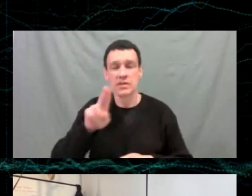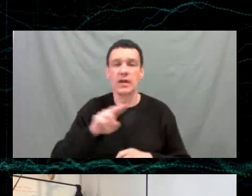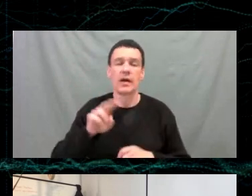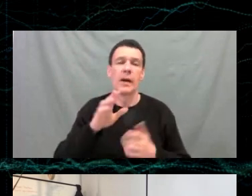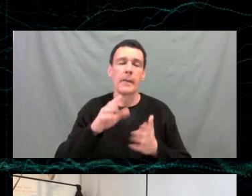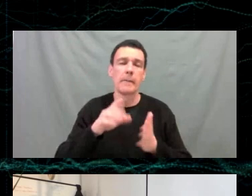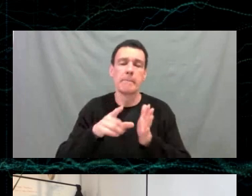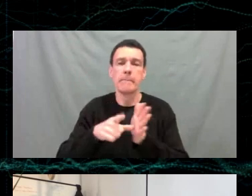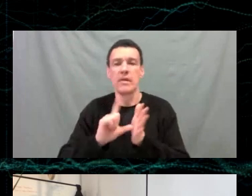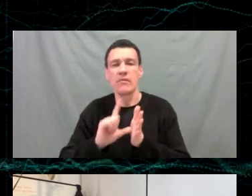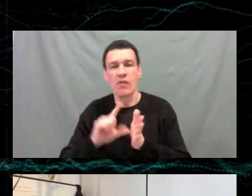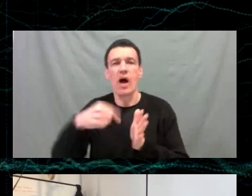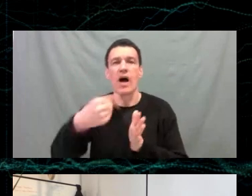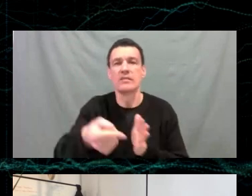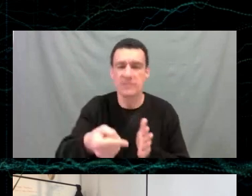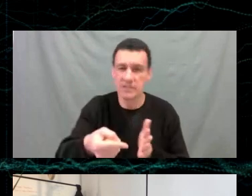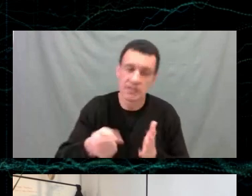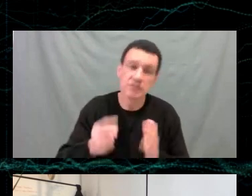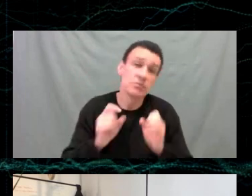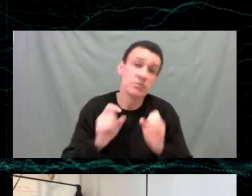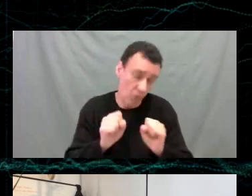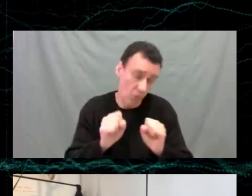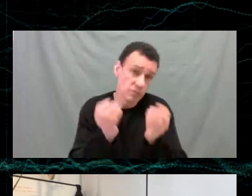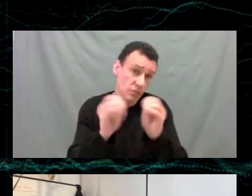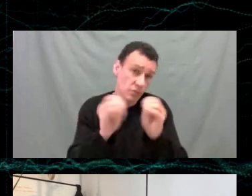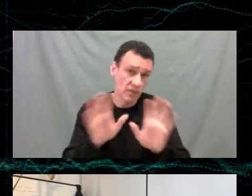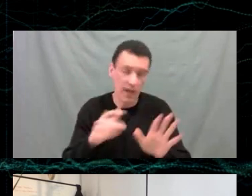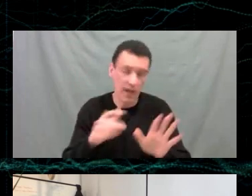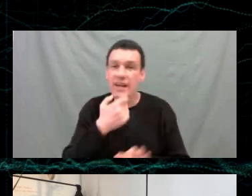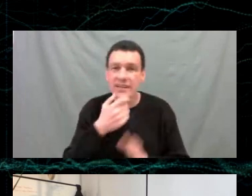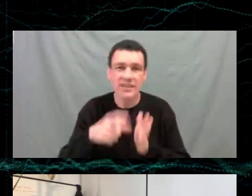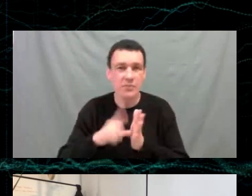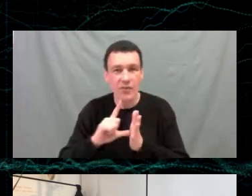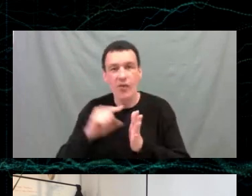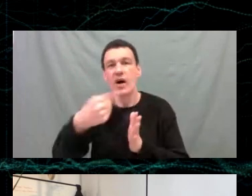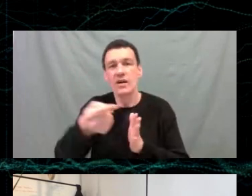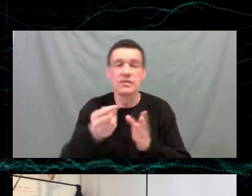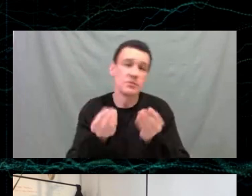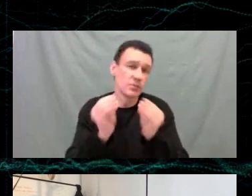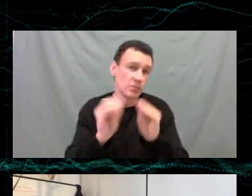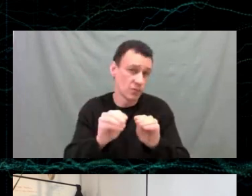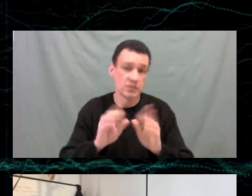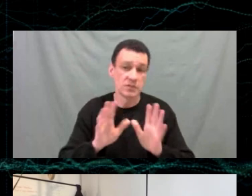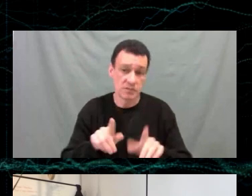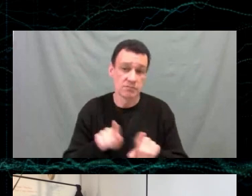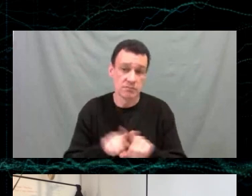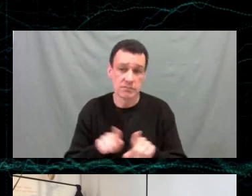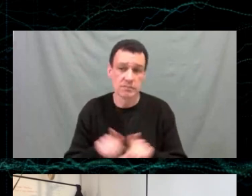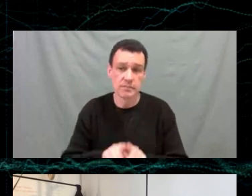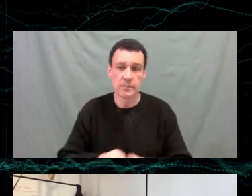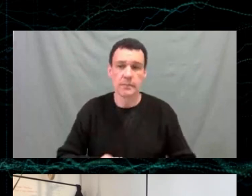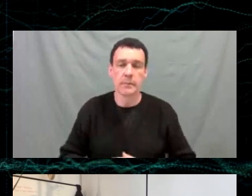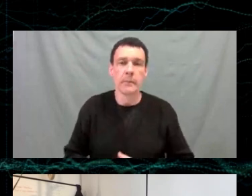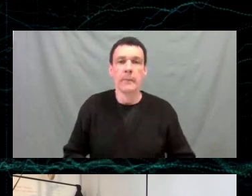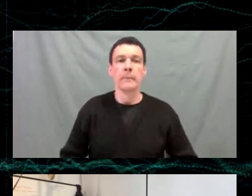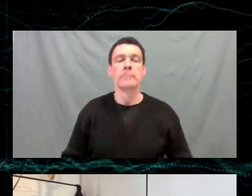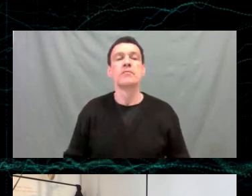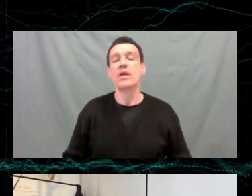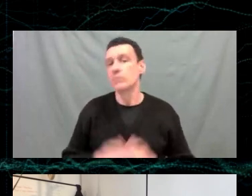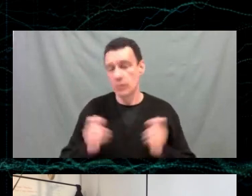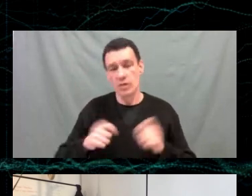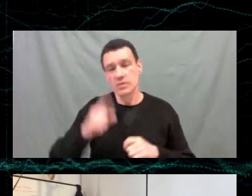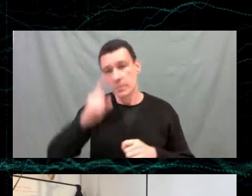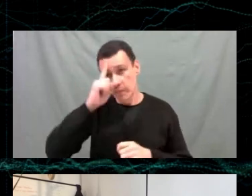executar o Terra Grande, você pode falar para ele fazer uma coisa, e depois de ele executar o Terra Grande, você pode falar para ele fazer outra coisa. Então, você